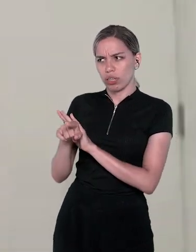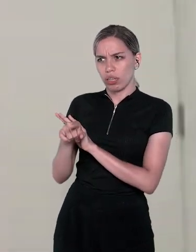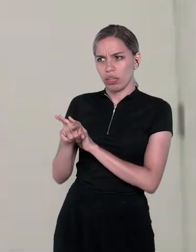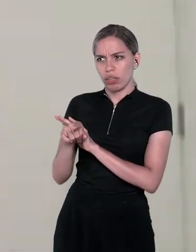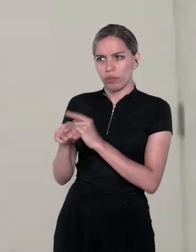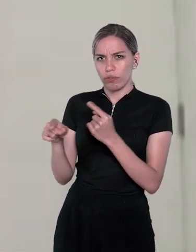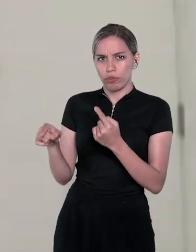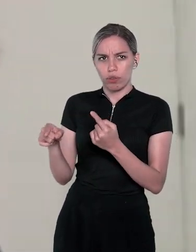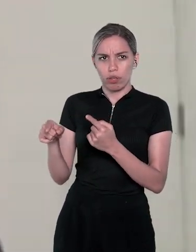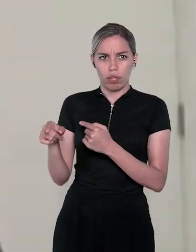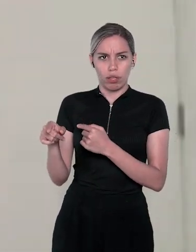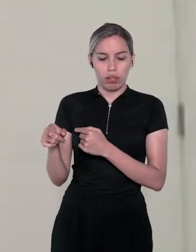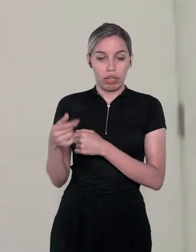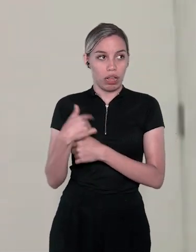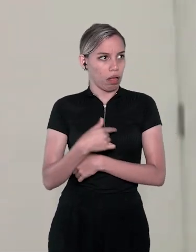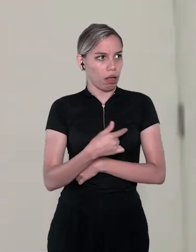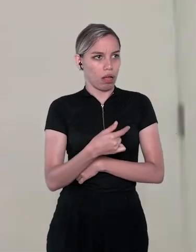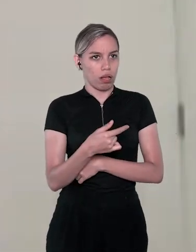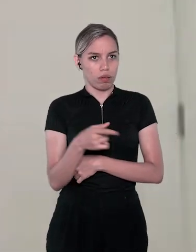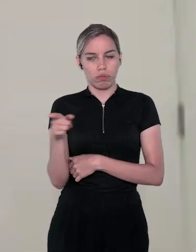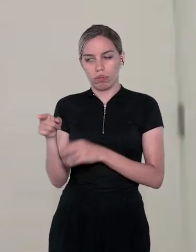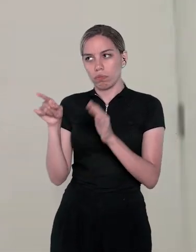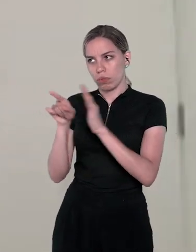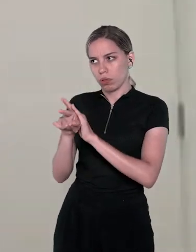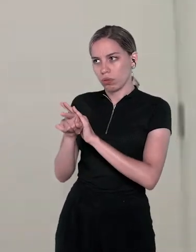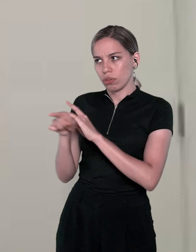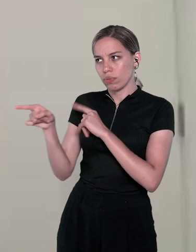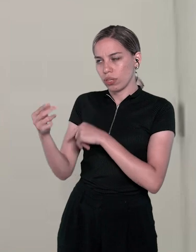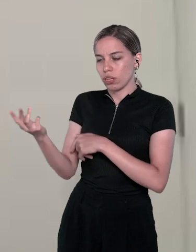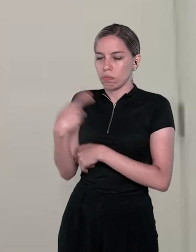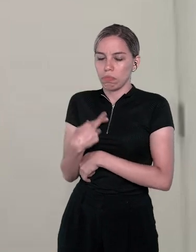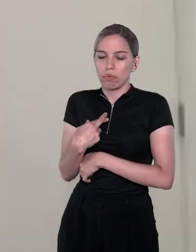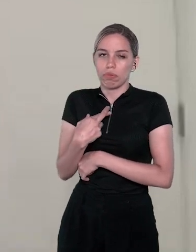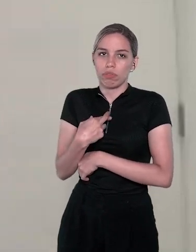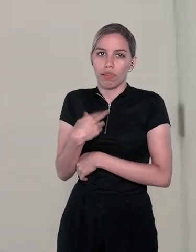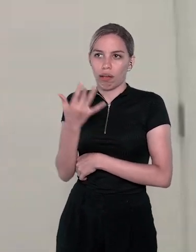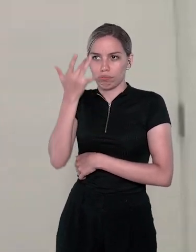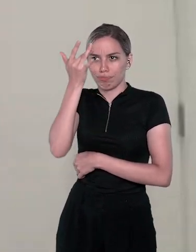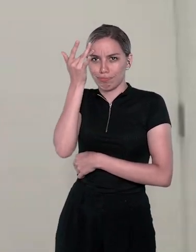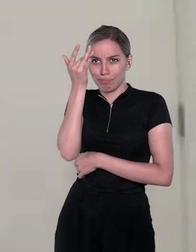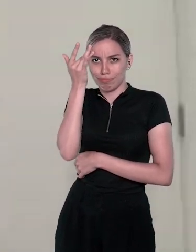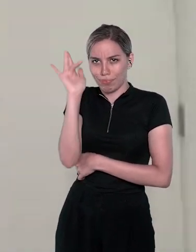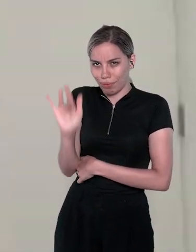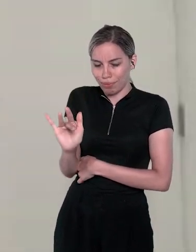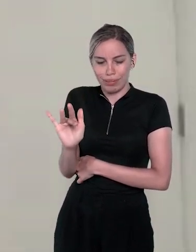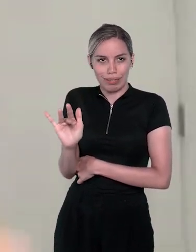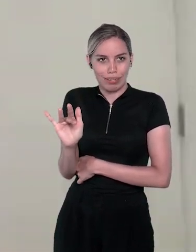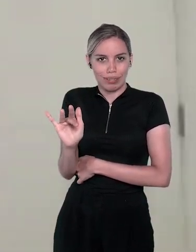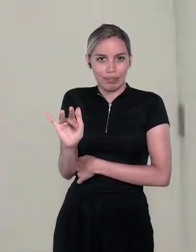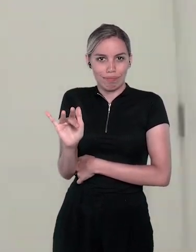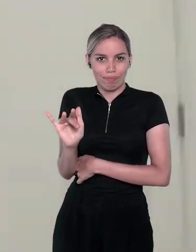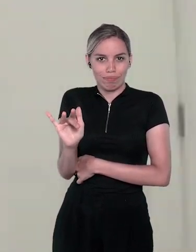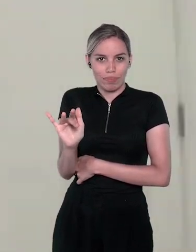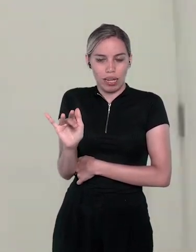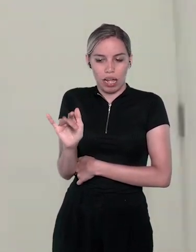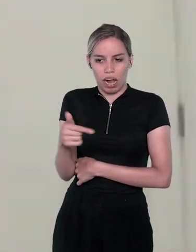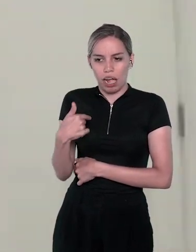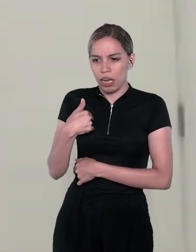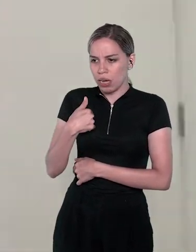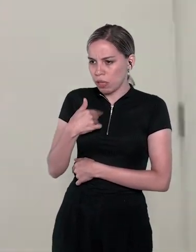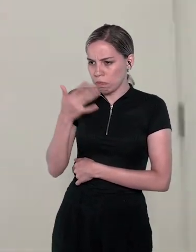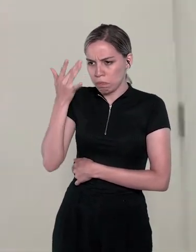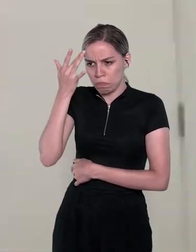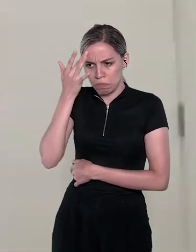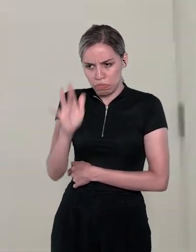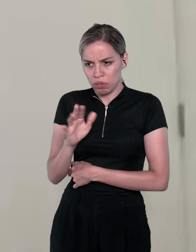não sei, você respondeu agora que é um não sei, né, cheguei no abismo, cheguei na linha que não entendo,